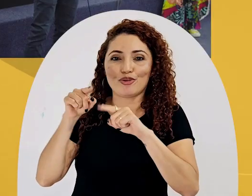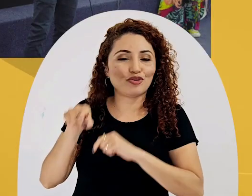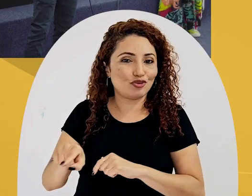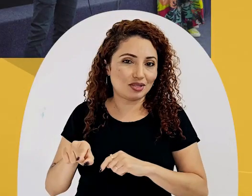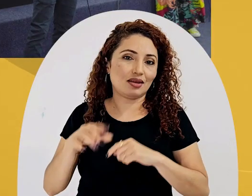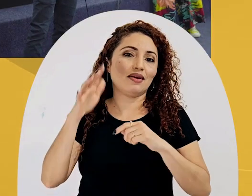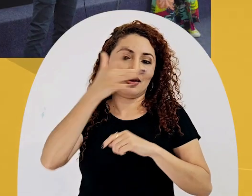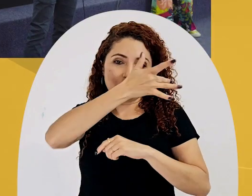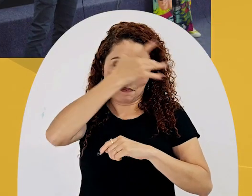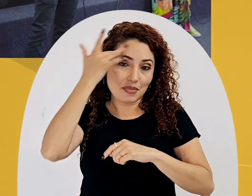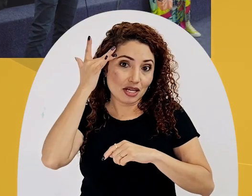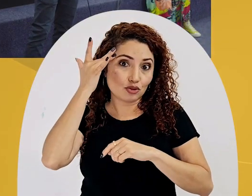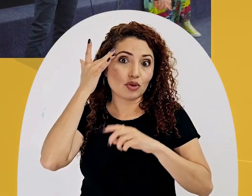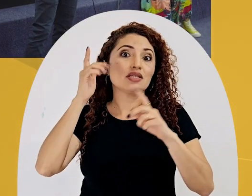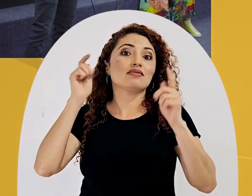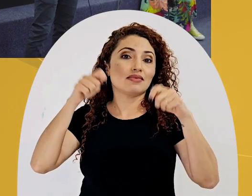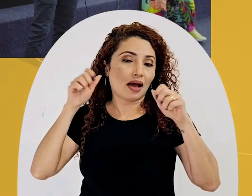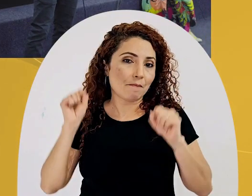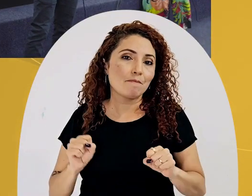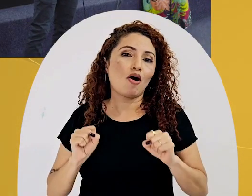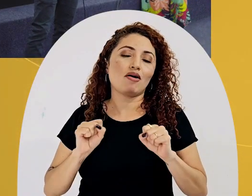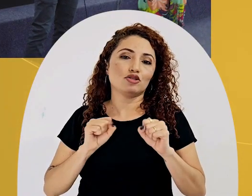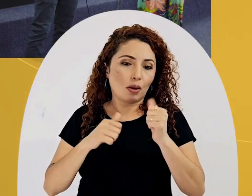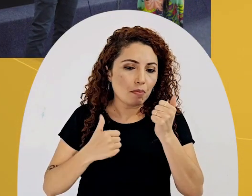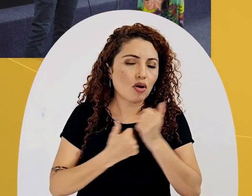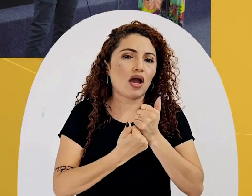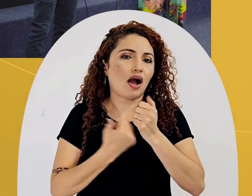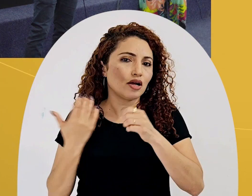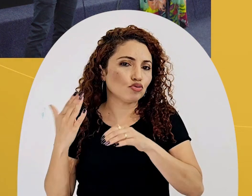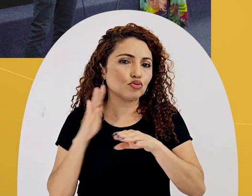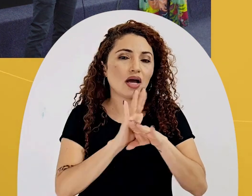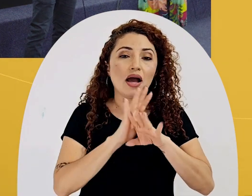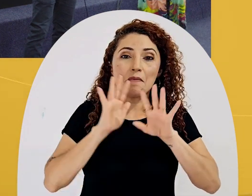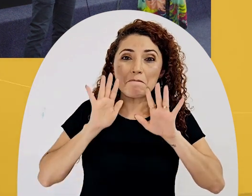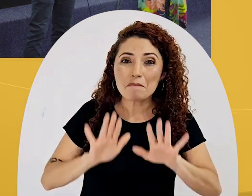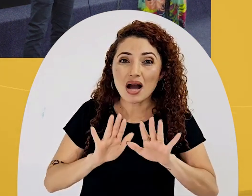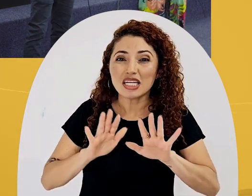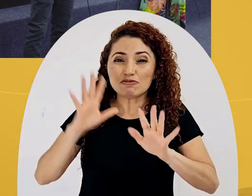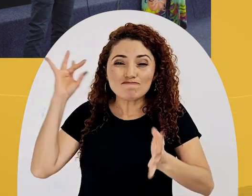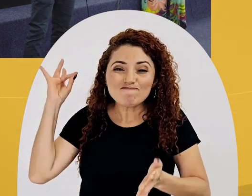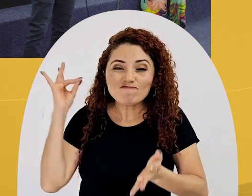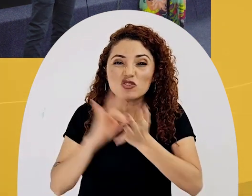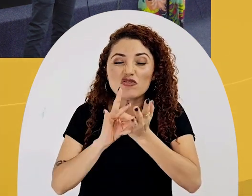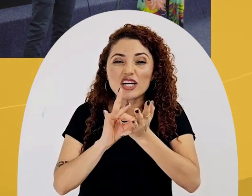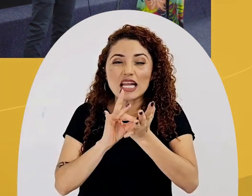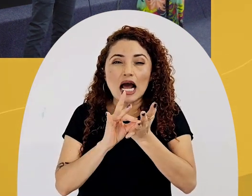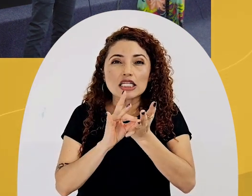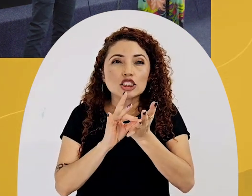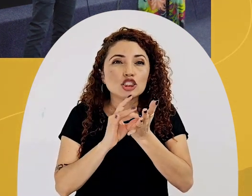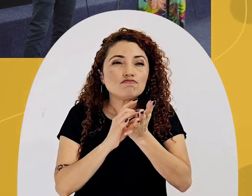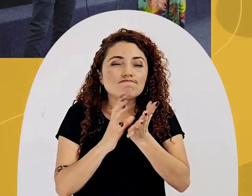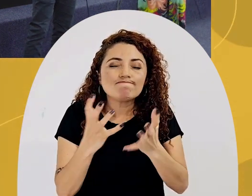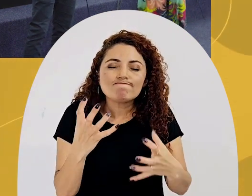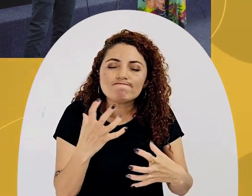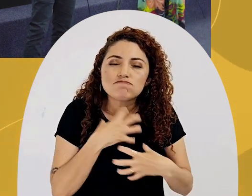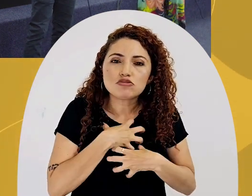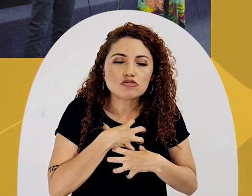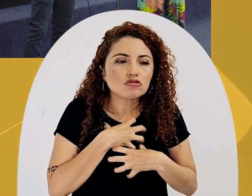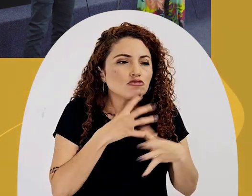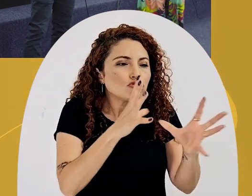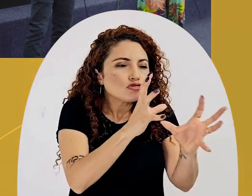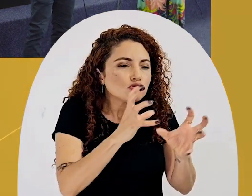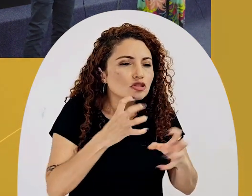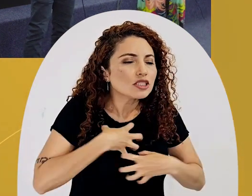aliadas, mas na pele a gente não sente. Não tem como eu sentir na pele, por mais que eu tenha passado, vivenciado e